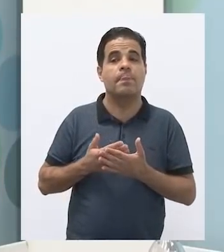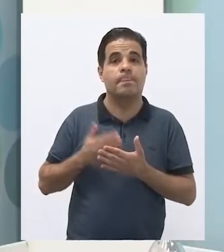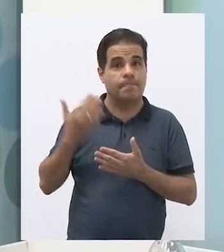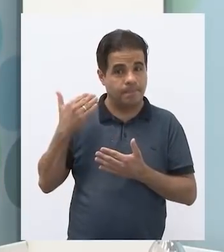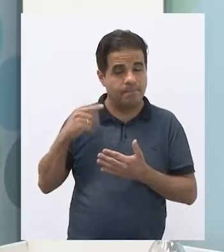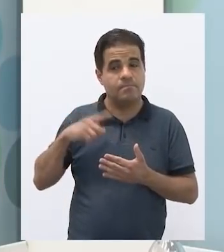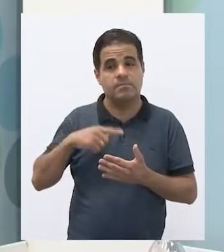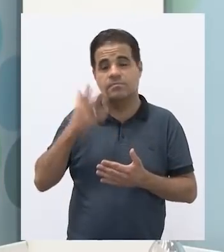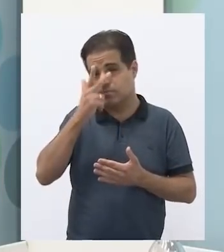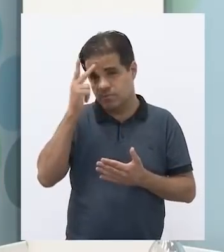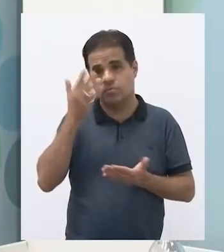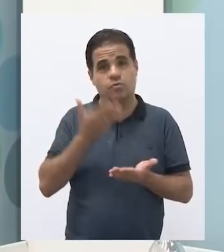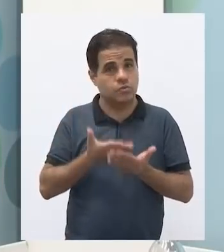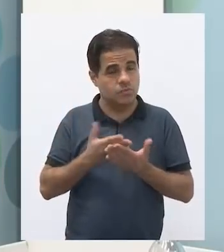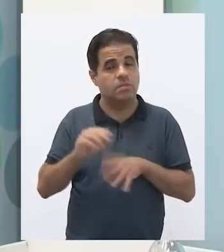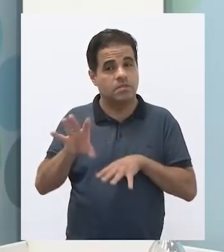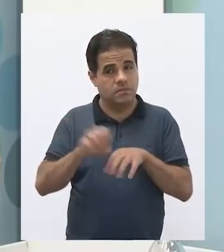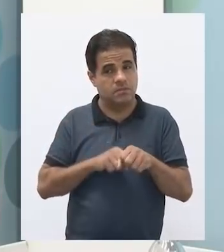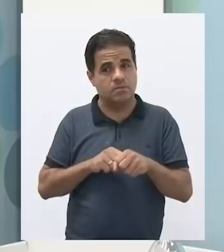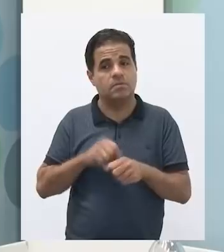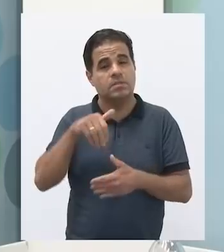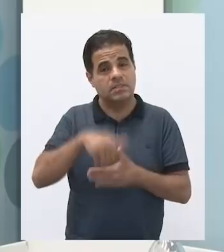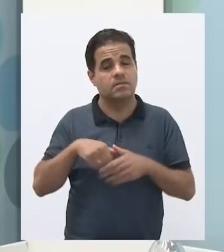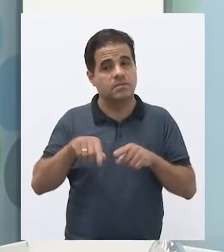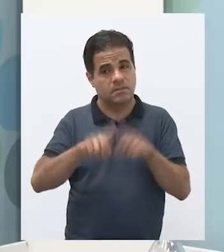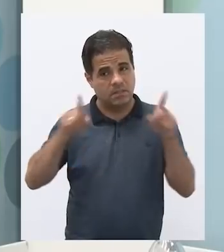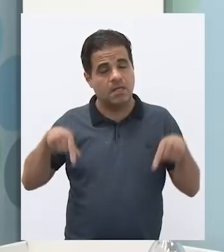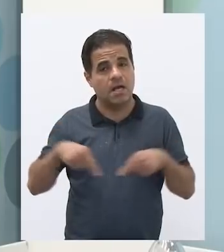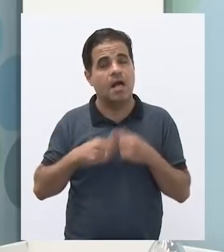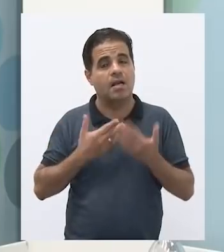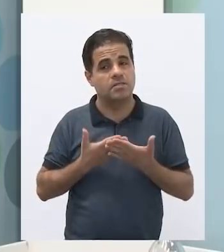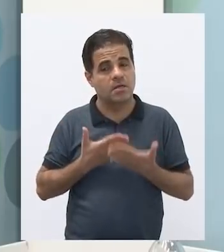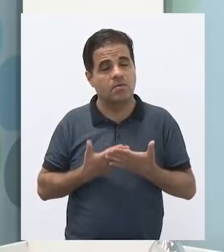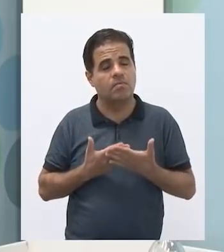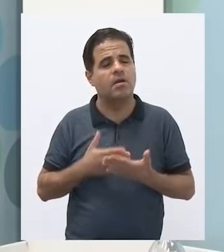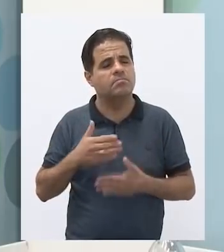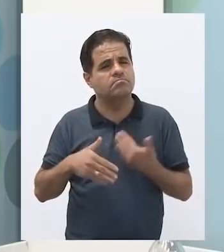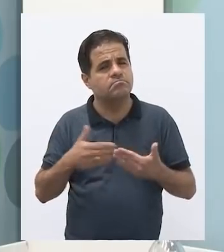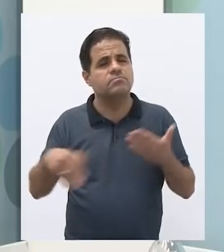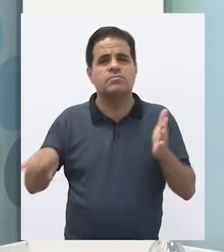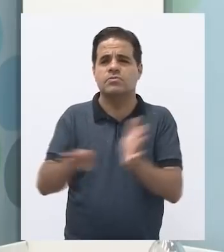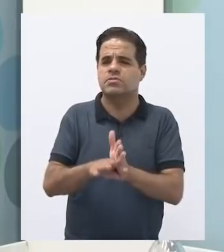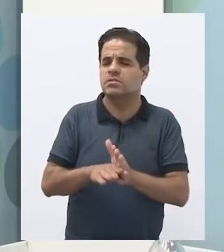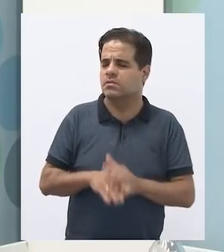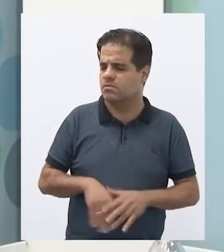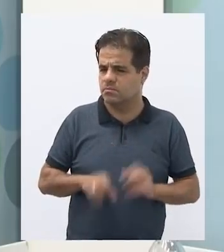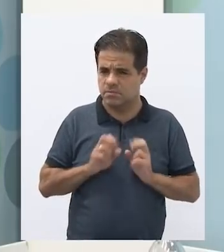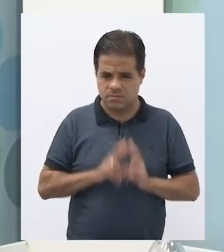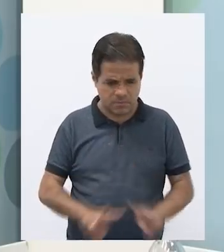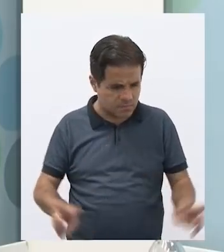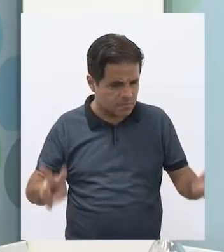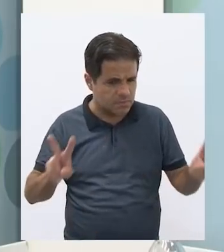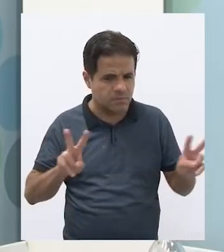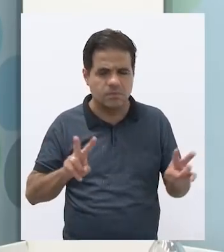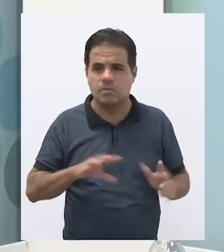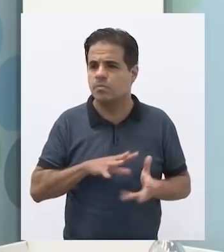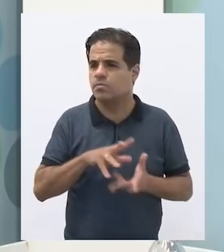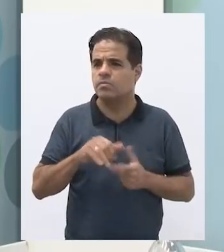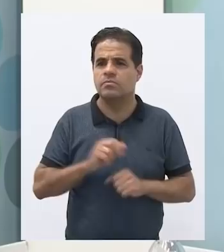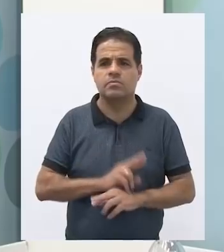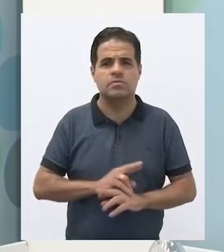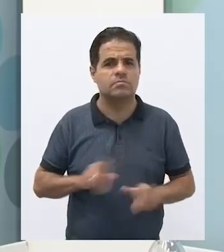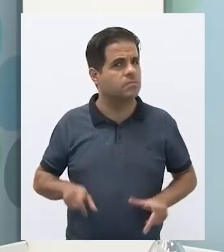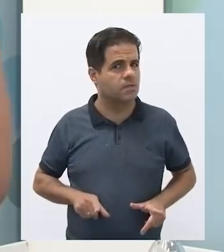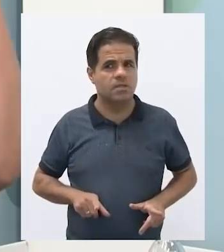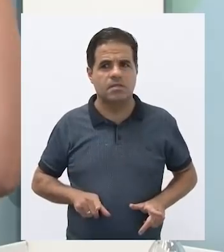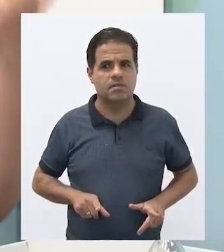estão fazendo faculdade e estão dentro da sala de aula, né. E aí, quando eu cheguei lá, me deparei com um mundo completamente